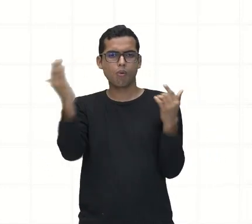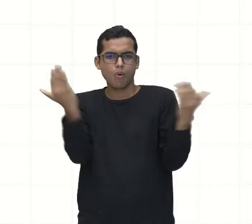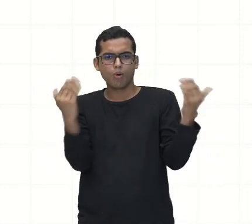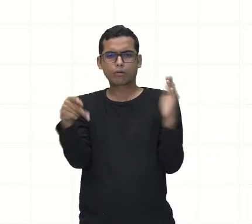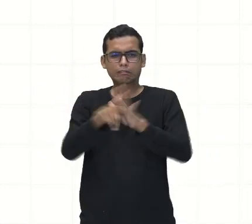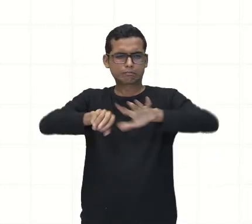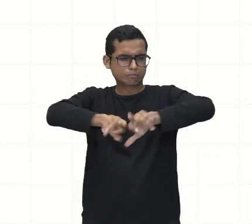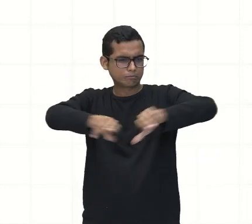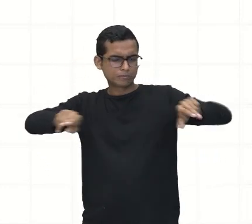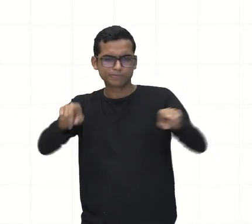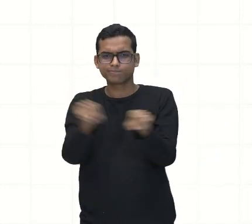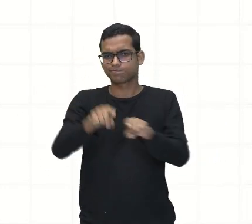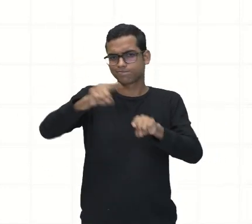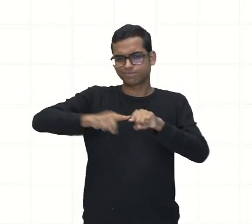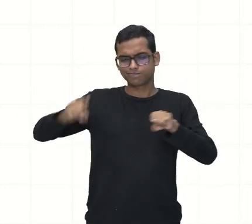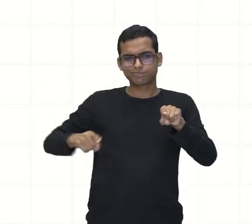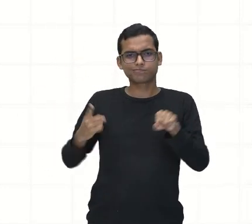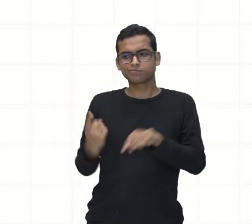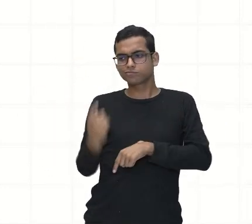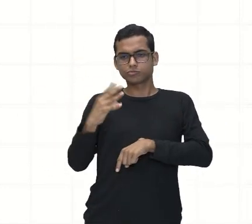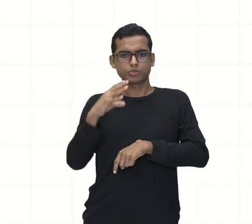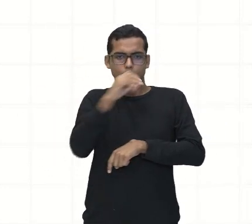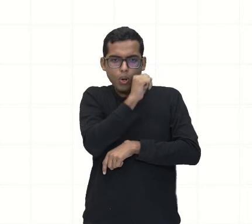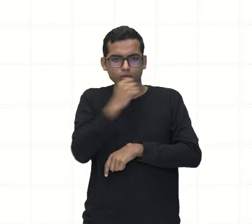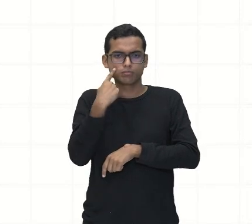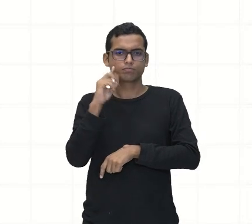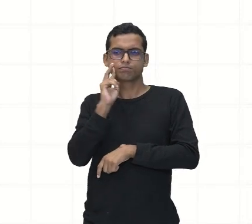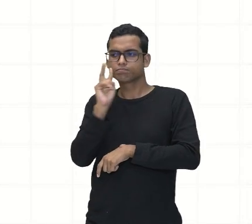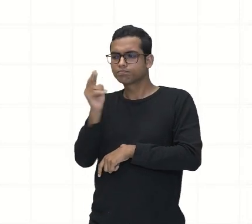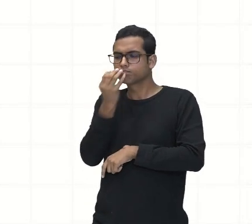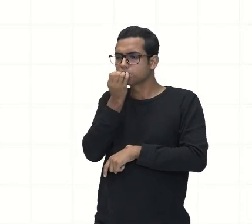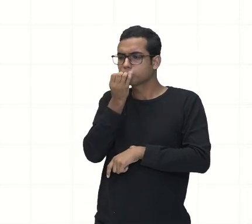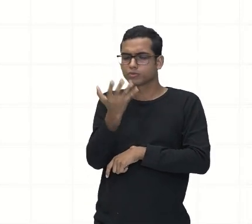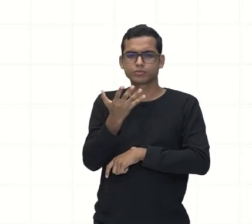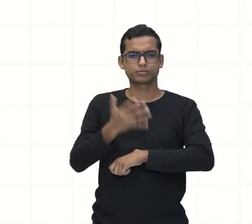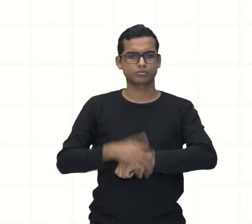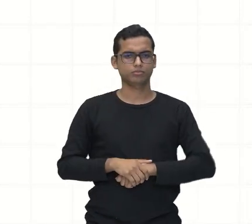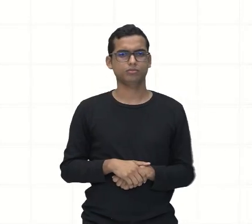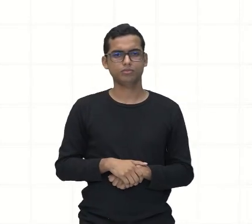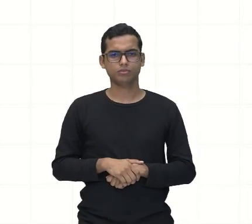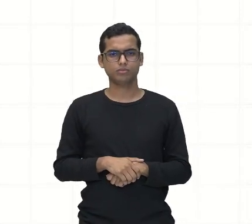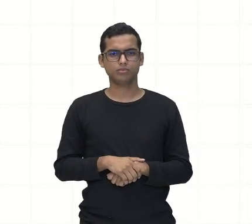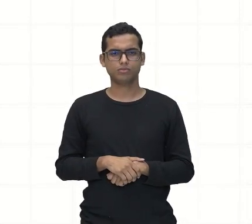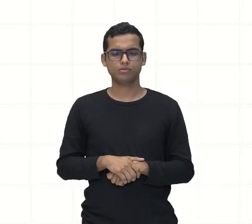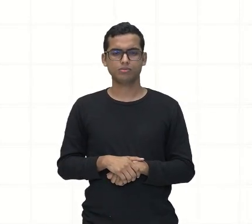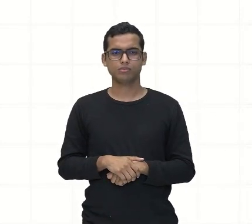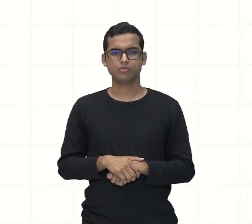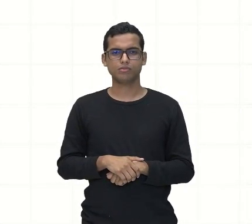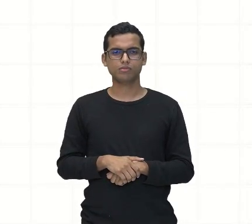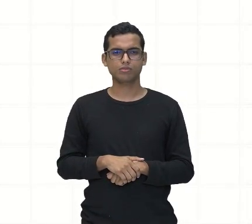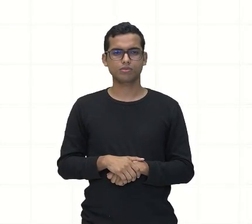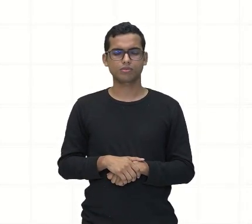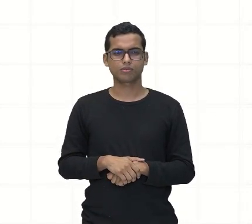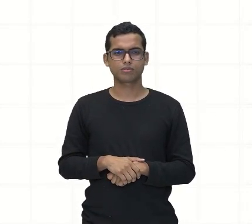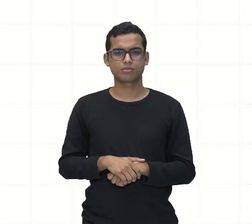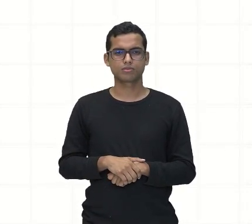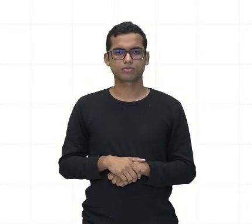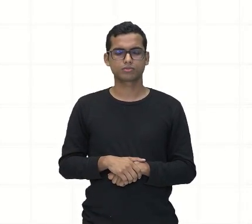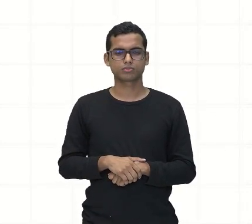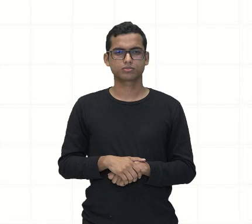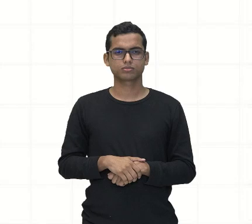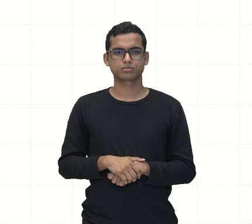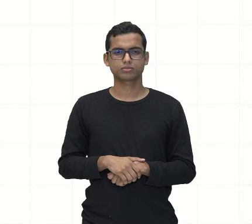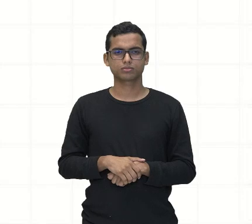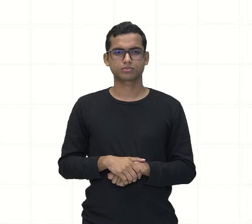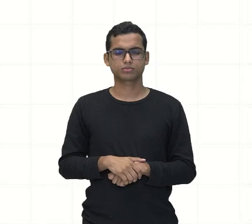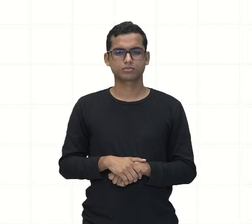variáveis de uma única vez, né? A visualização é muito boa. Tudo bem? Então, vamos agora ao gráfico